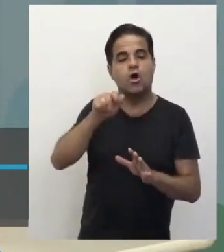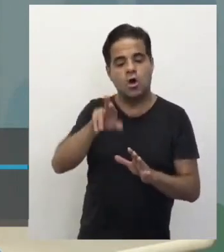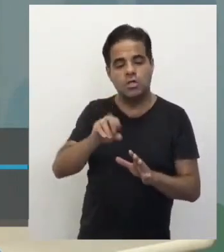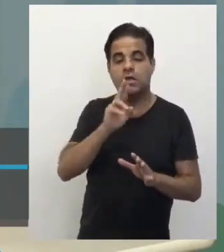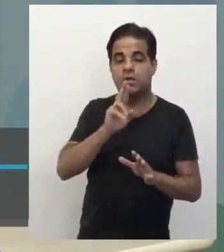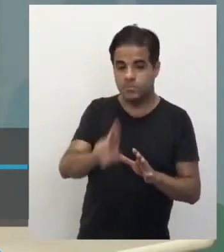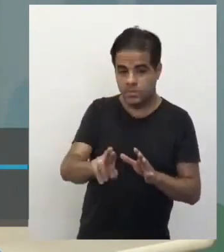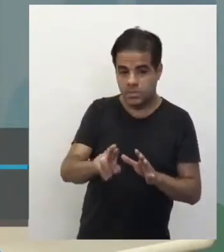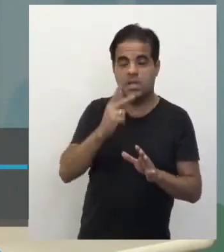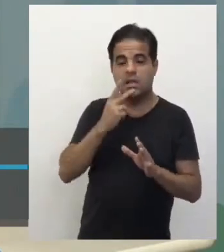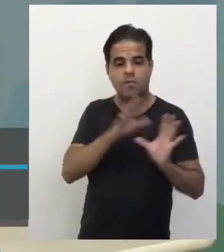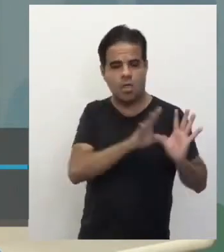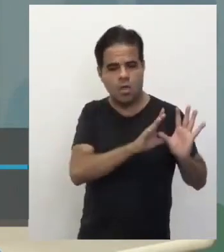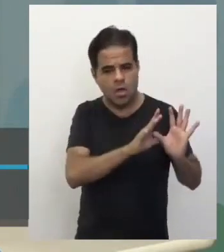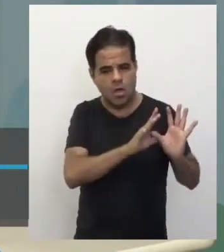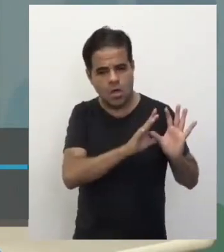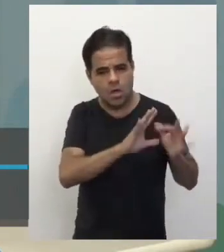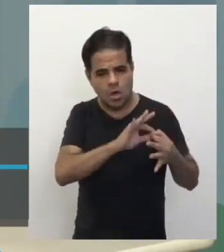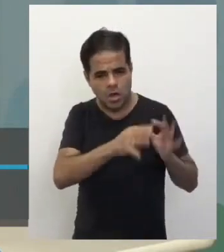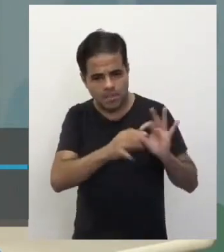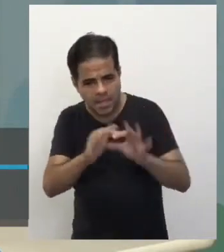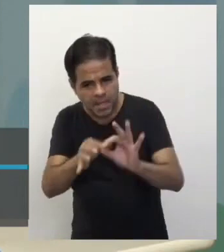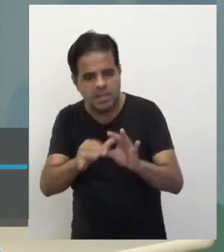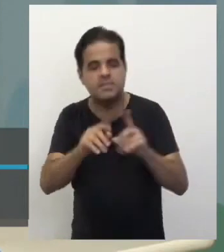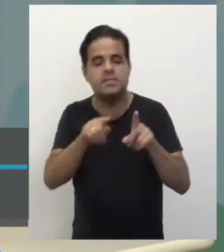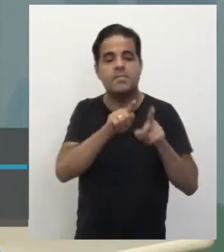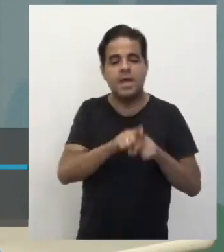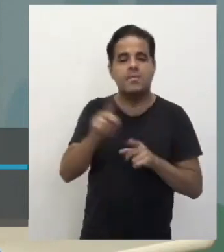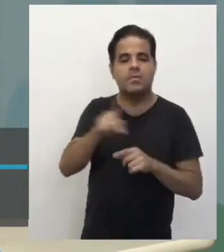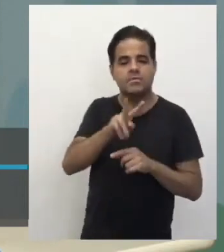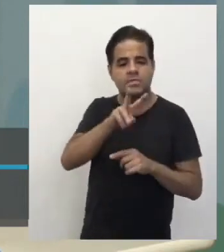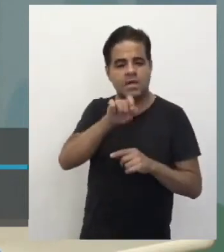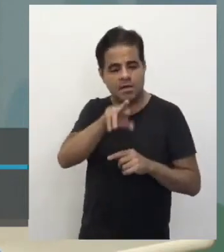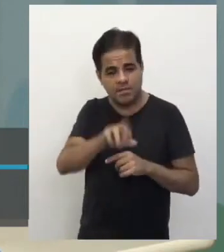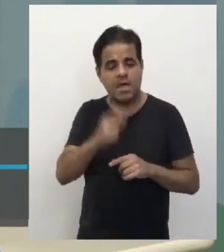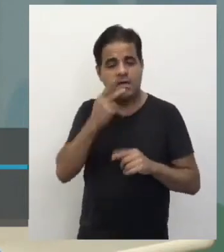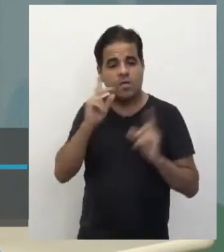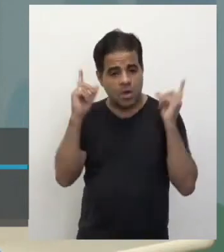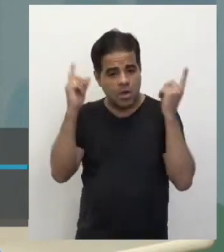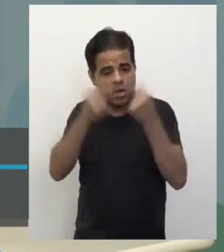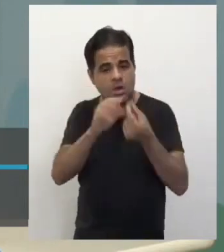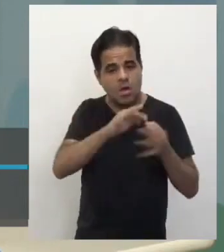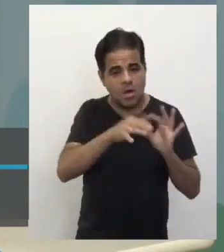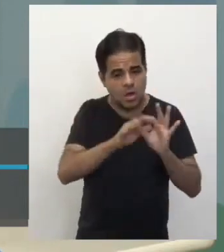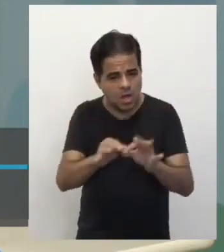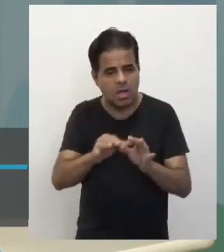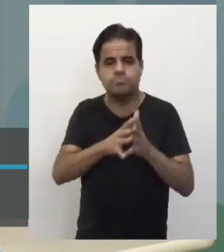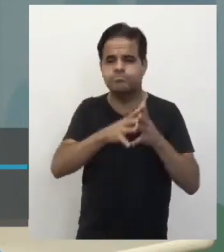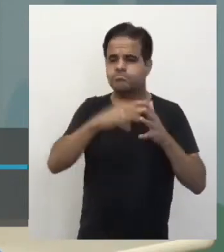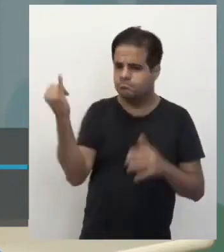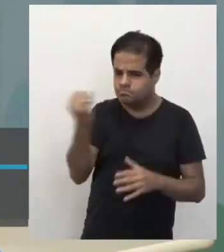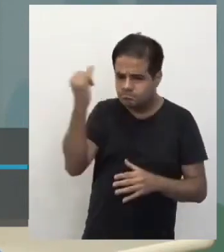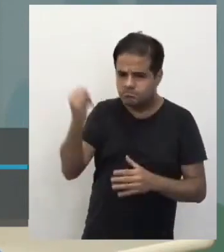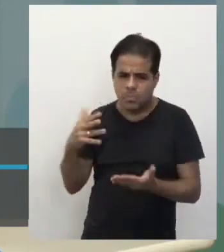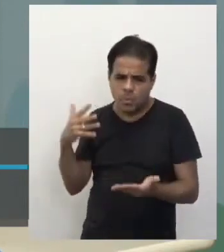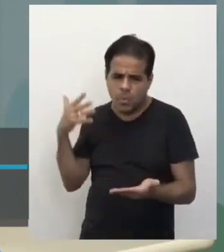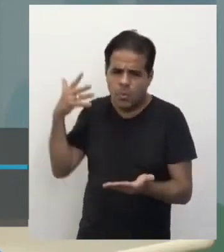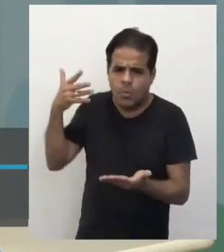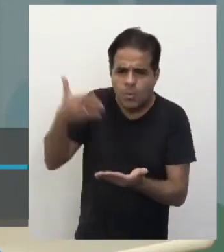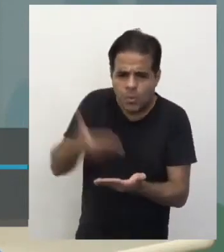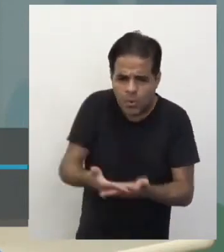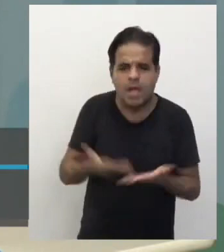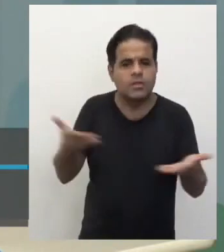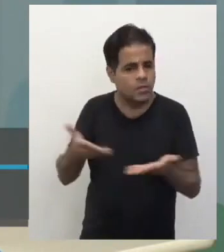respondendo Olimpíadas, a Provera, grega, Olimpíadas de grande importância até os nossos